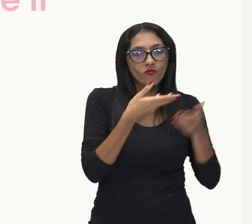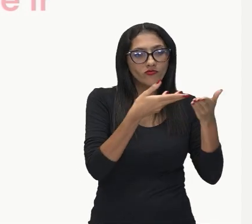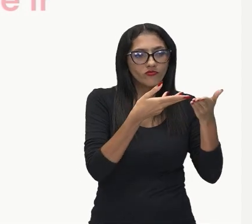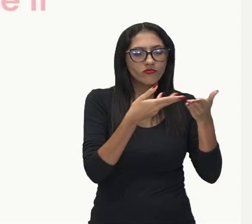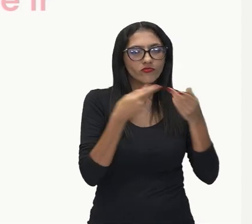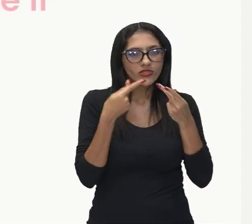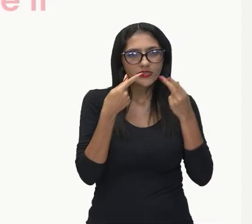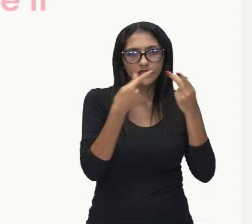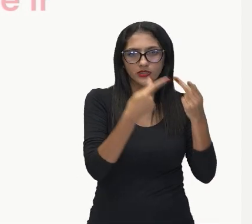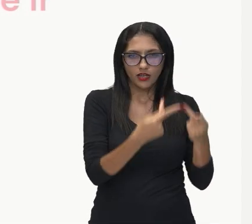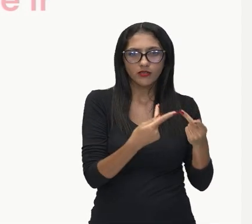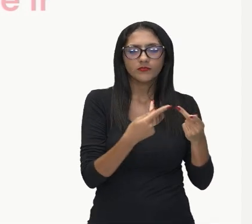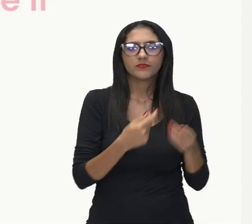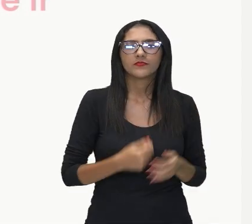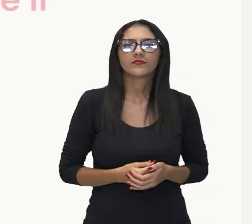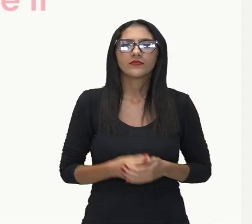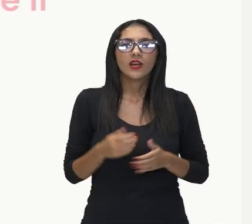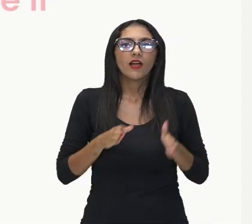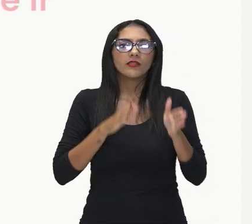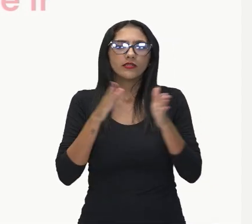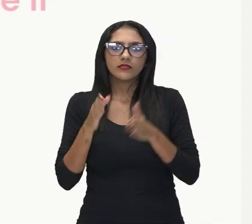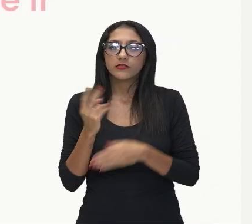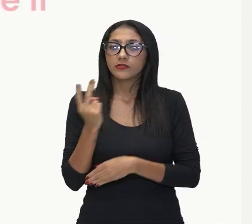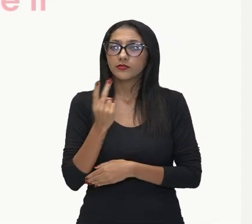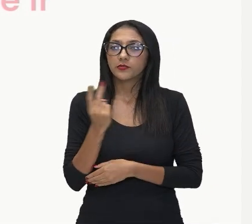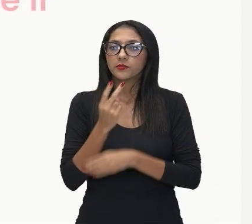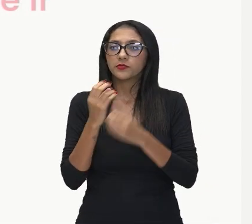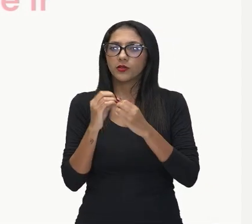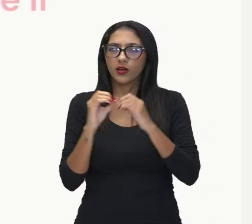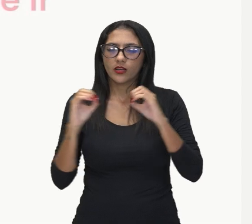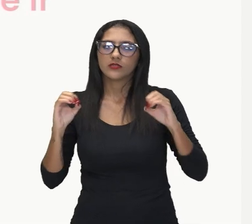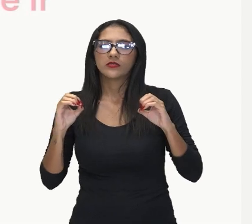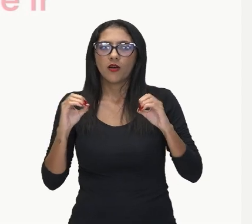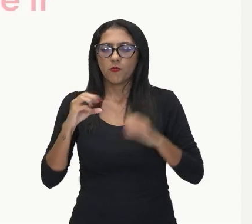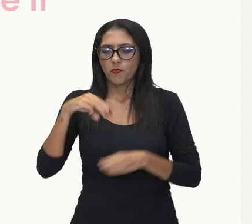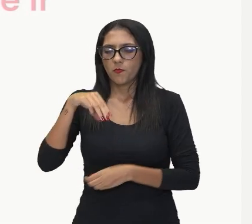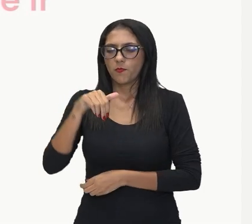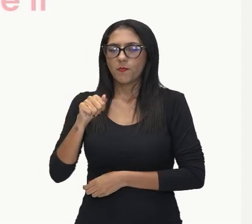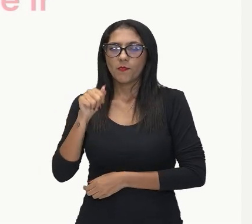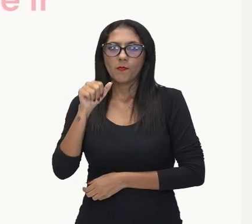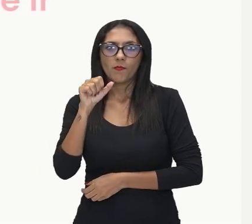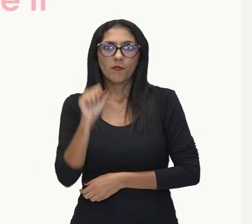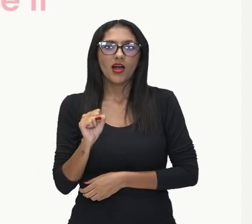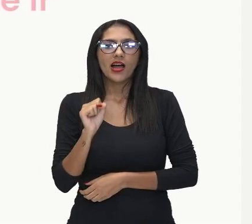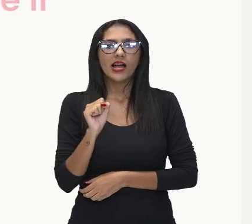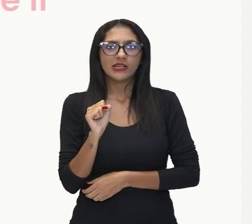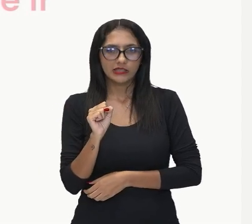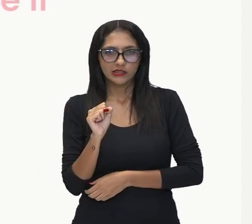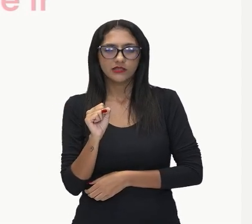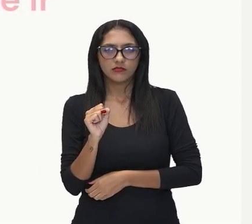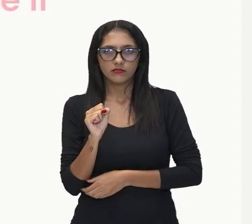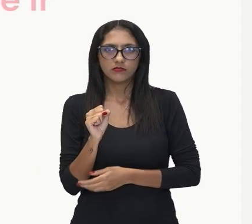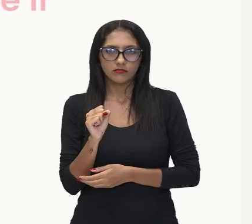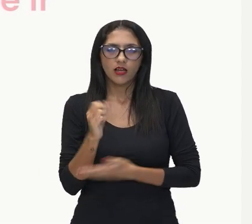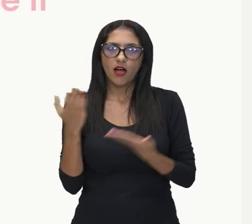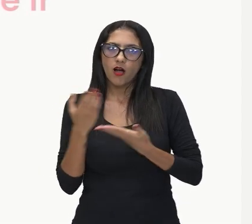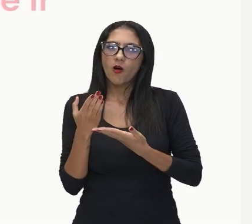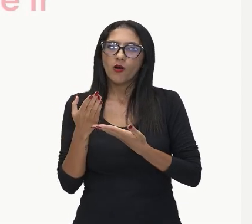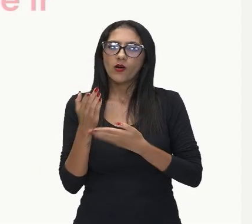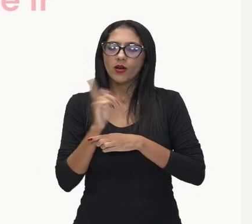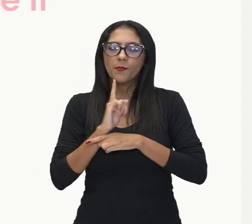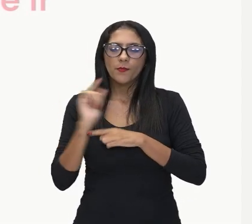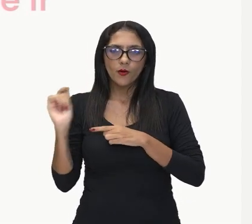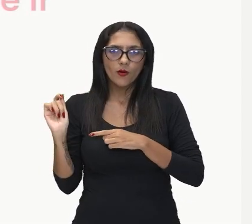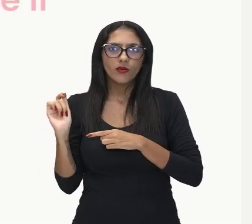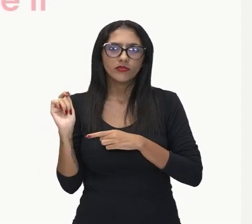segunda oração, mas tenho que ir embora, com o verbo ir. Na verdade, aí nós temos 3, né?